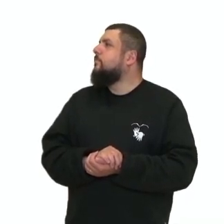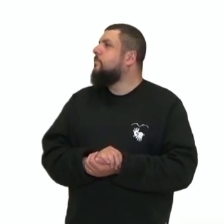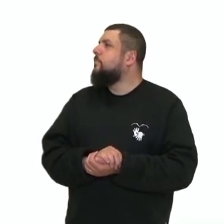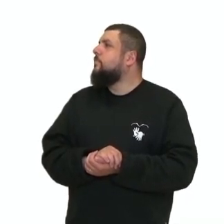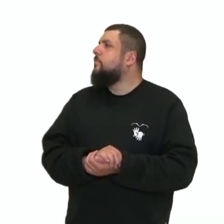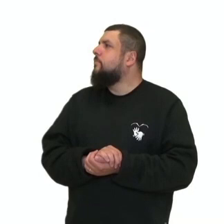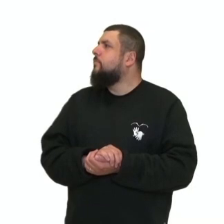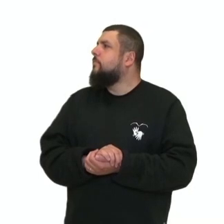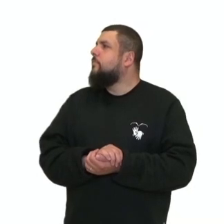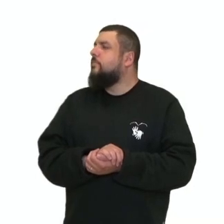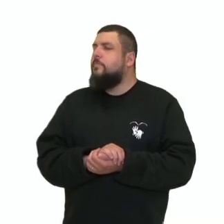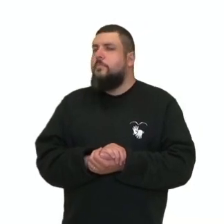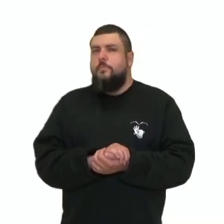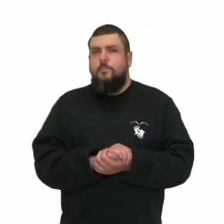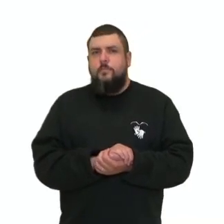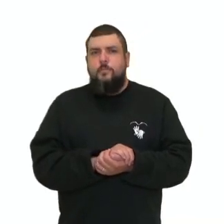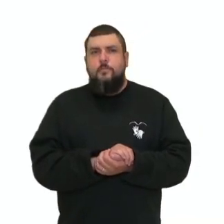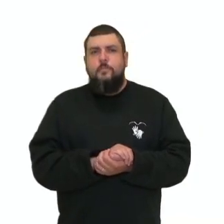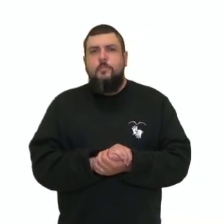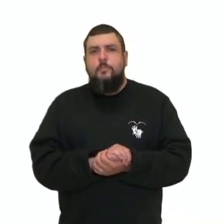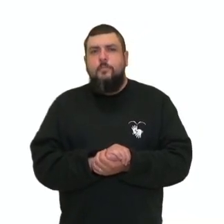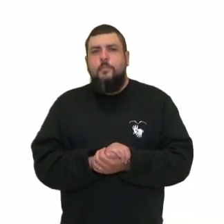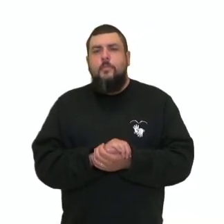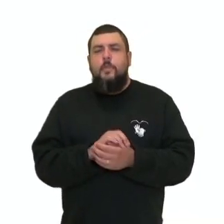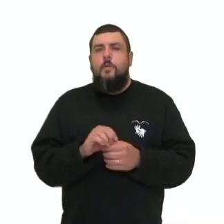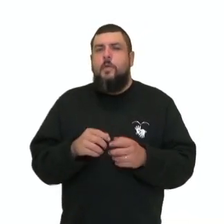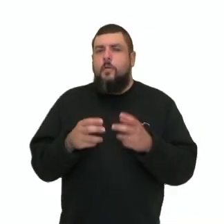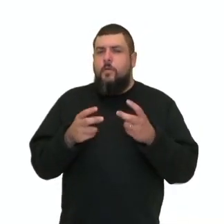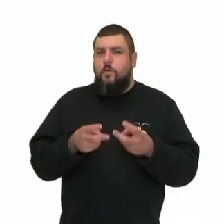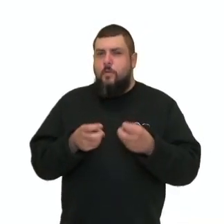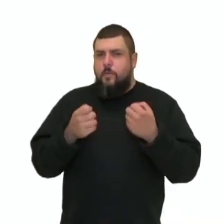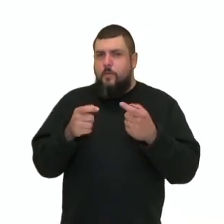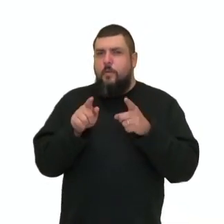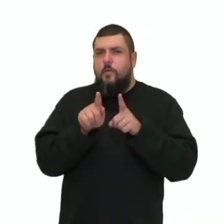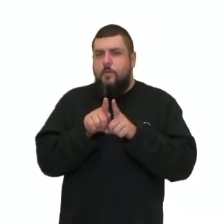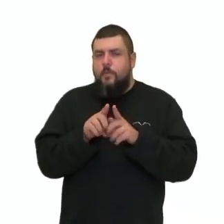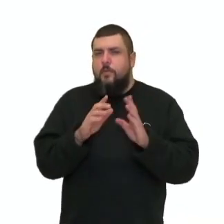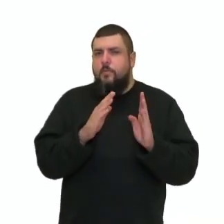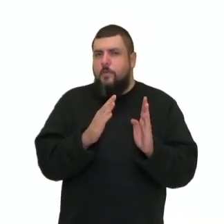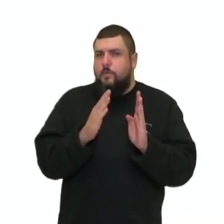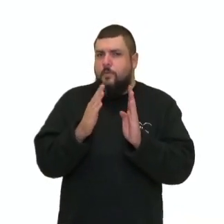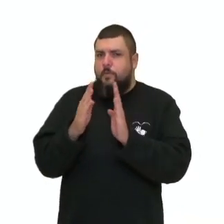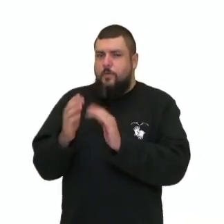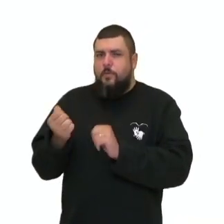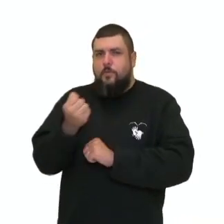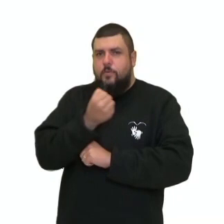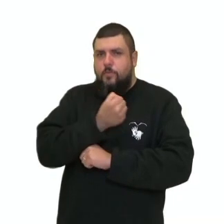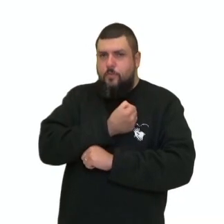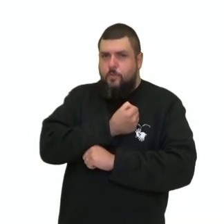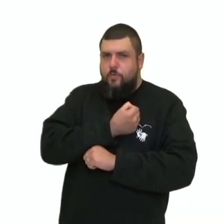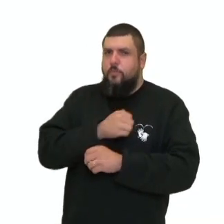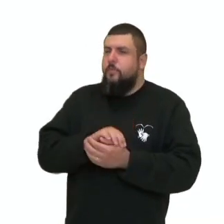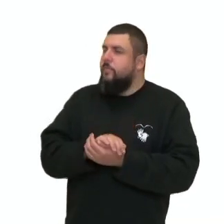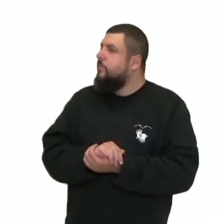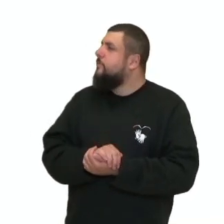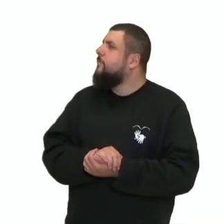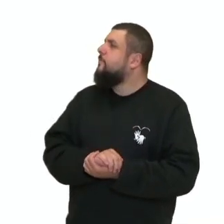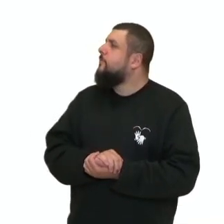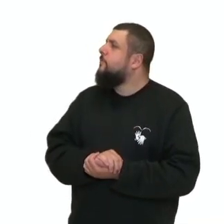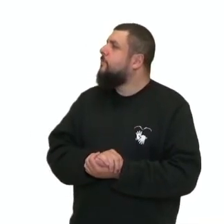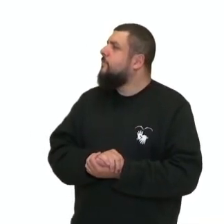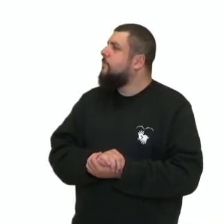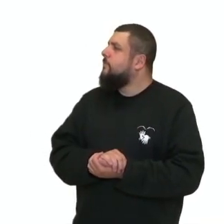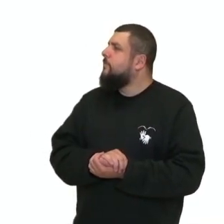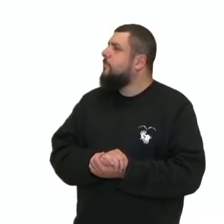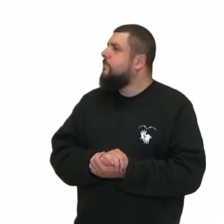sábado. Números pares: 0, 2, 4, 6, 8,